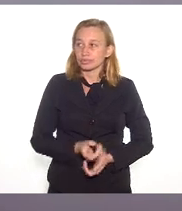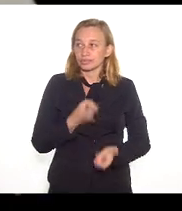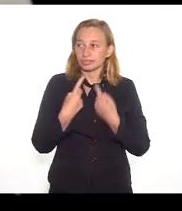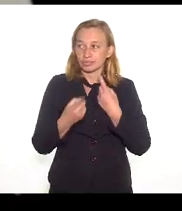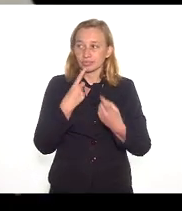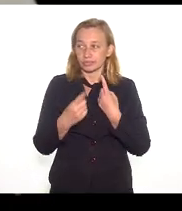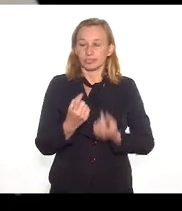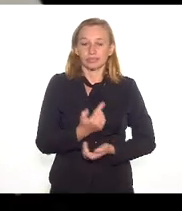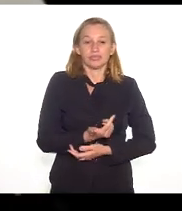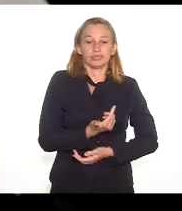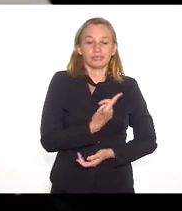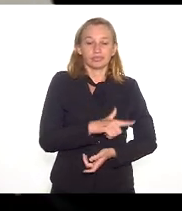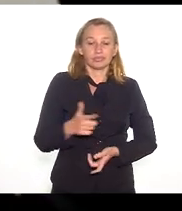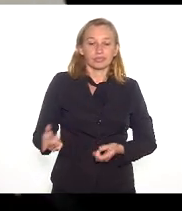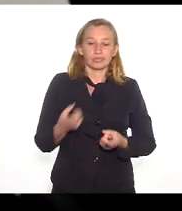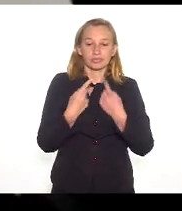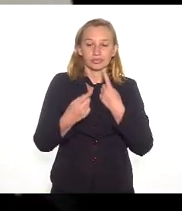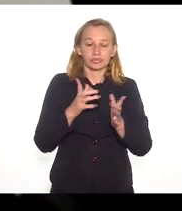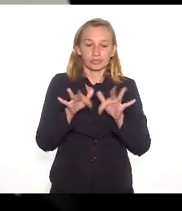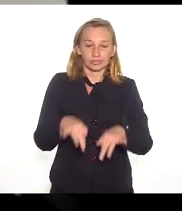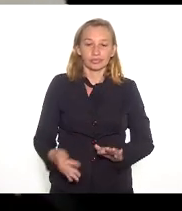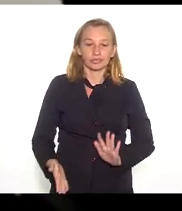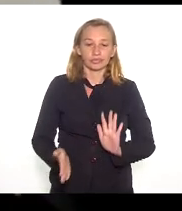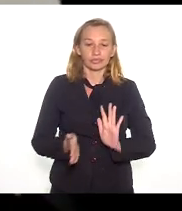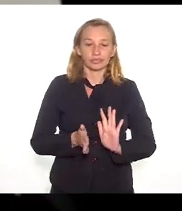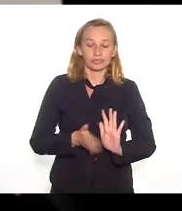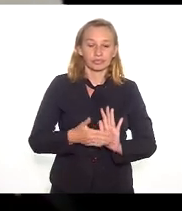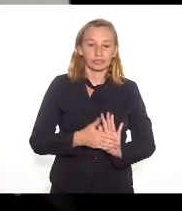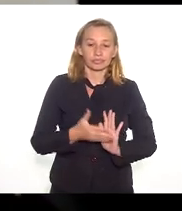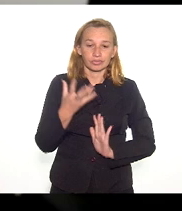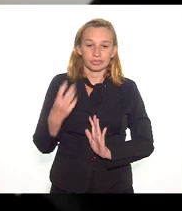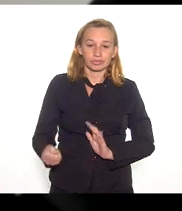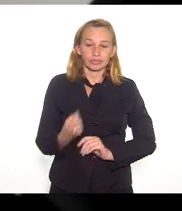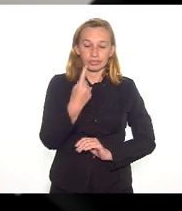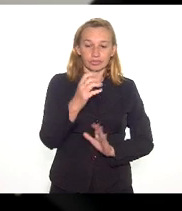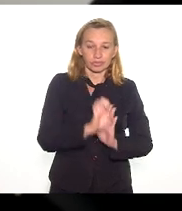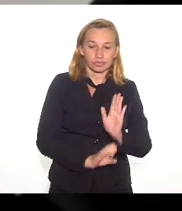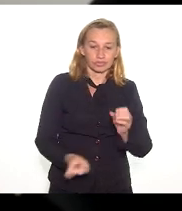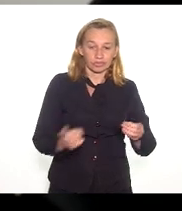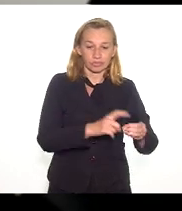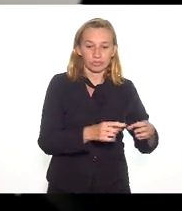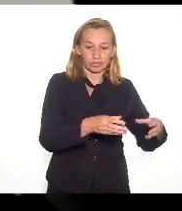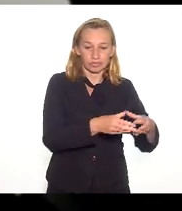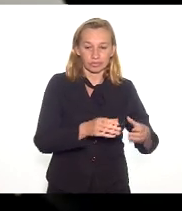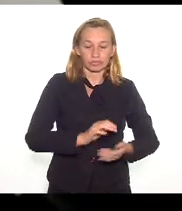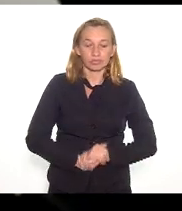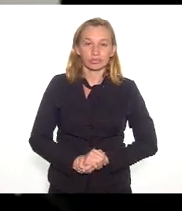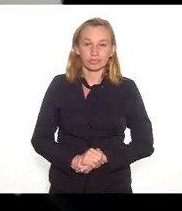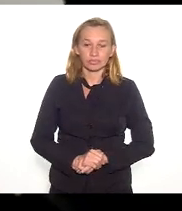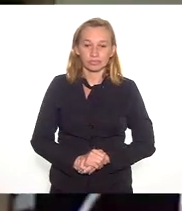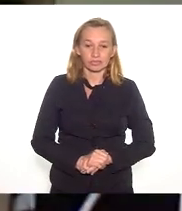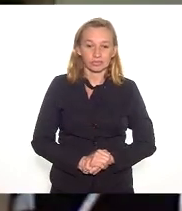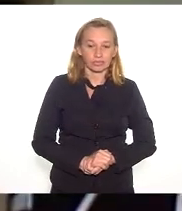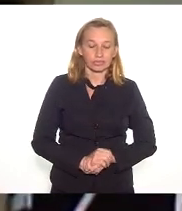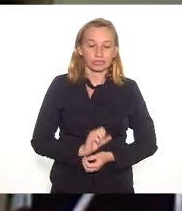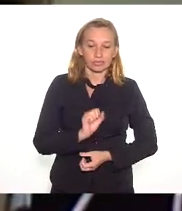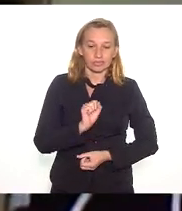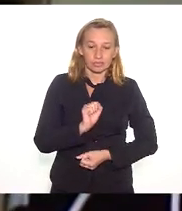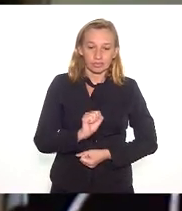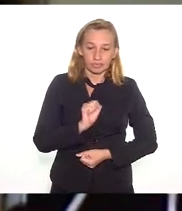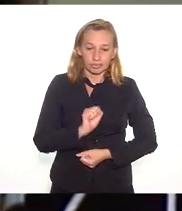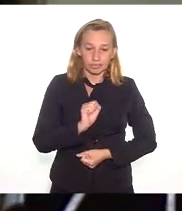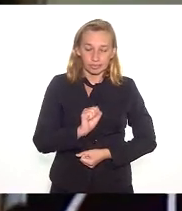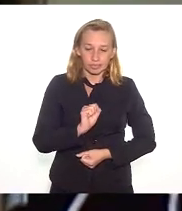em discussão. Não havendo quem queira discutir, encerrada a discussão, apresente a proposta de receber uma emenda e retorna às comissões. Se o senhor puder, por gentileza. Vai